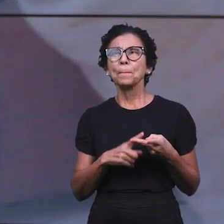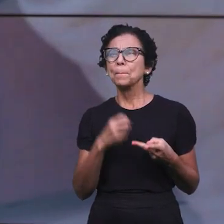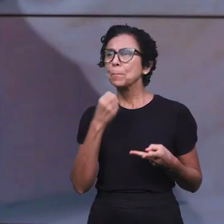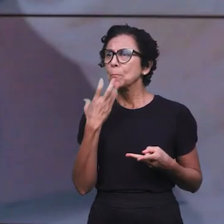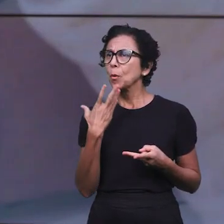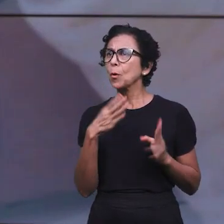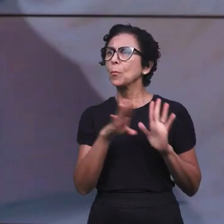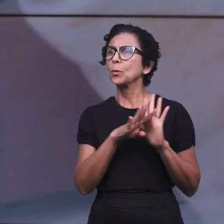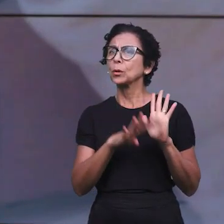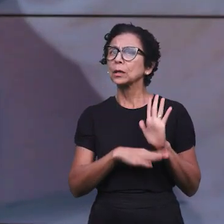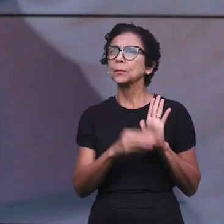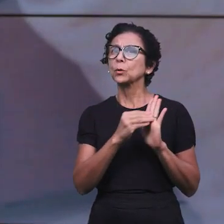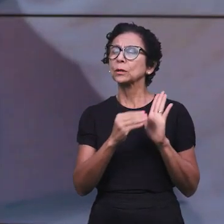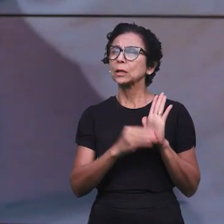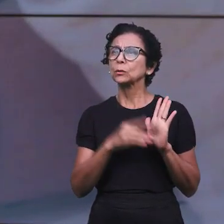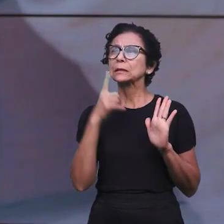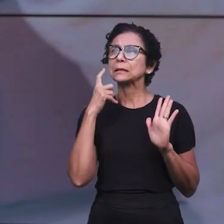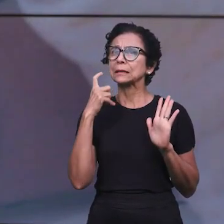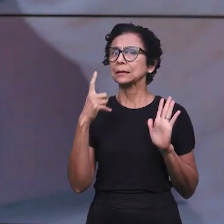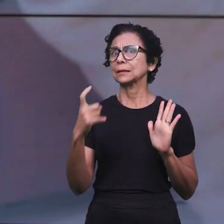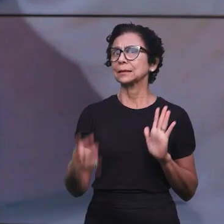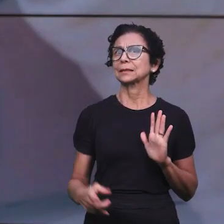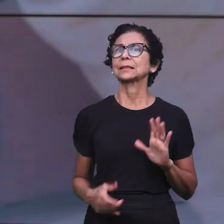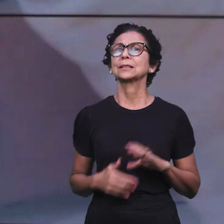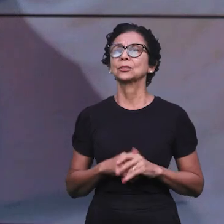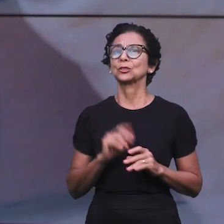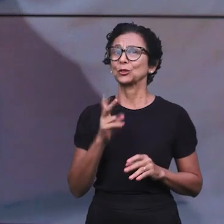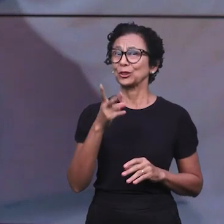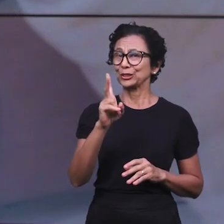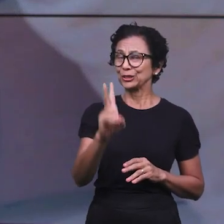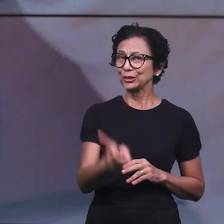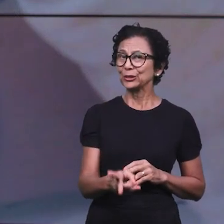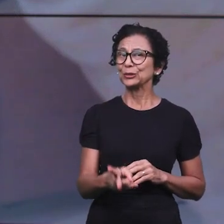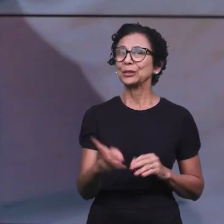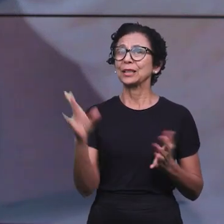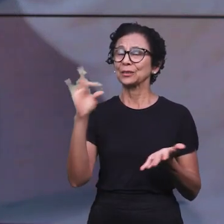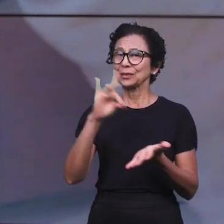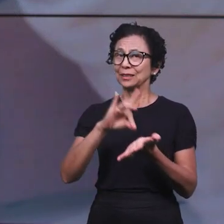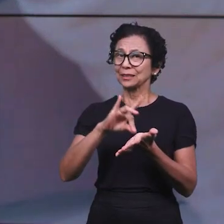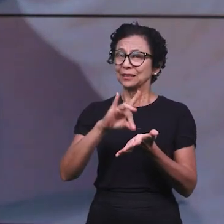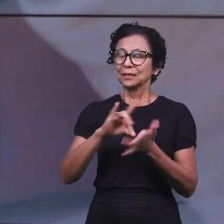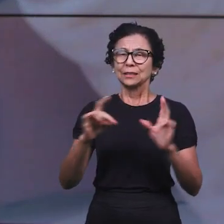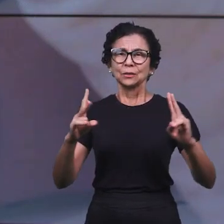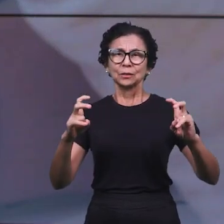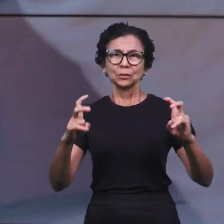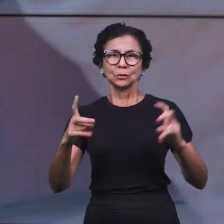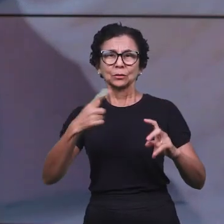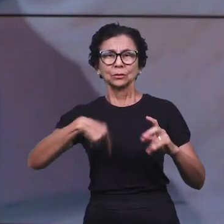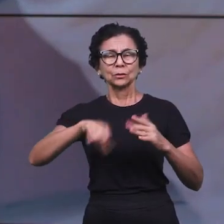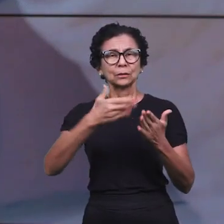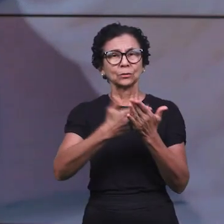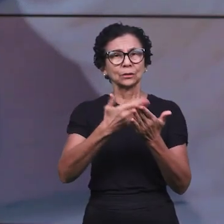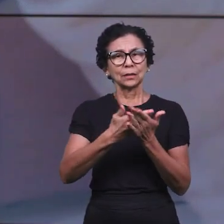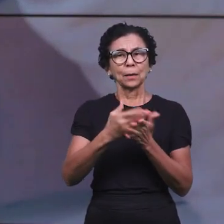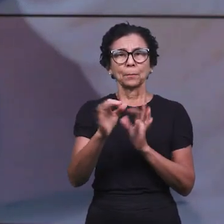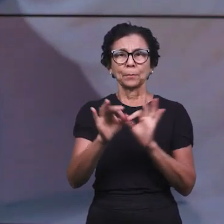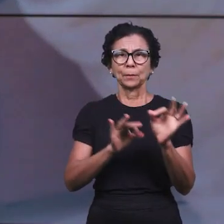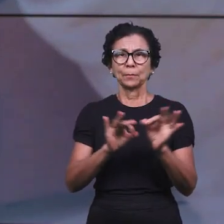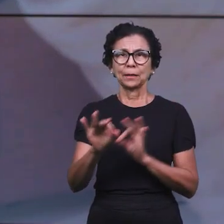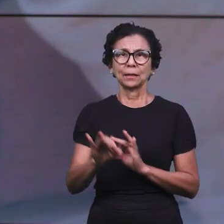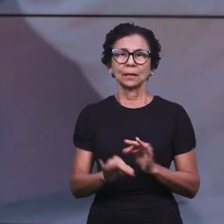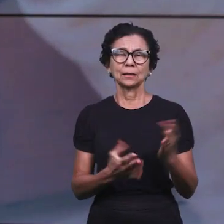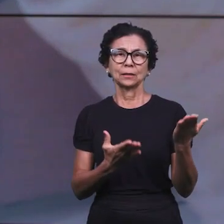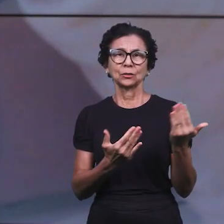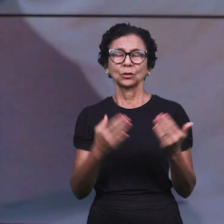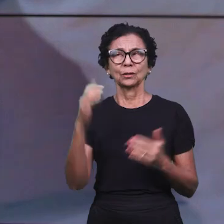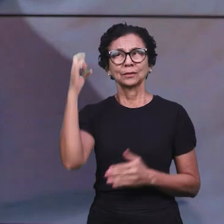bom conteúdo trazido. Que aconteçam vários para nos atualizarmos a respeito do assunto e nos prepararmos. Jovens e